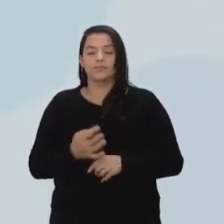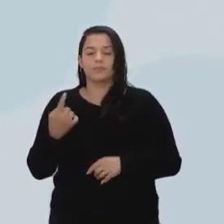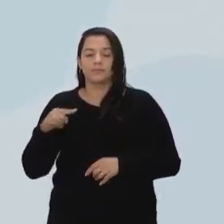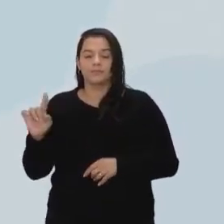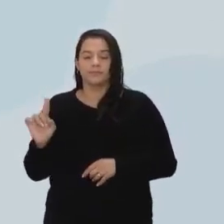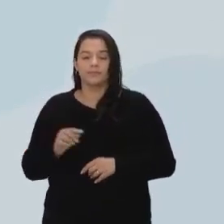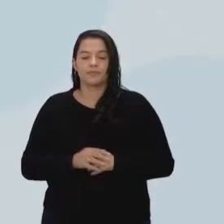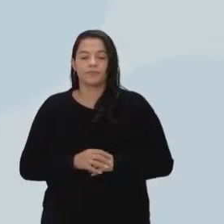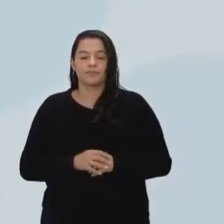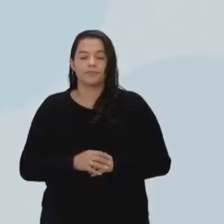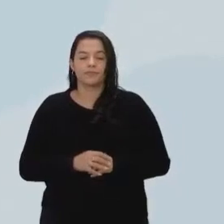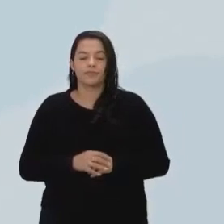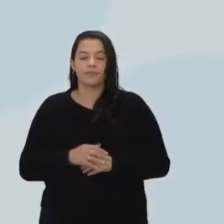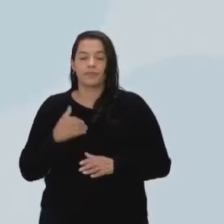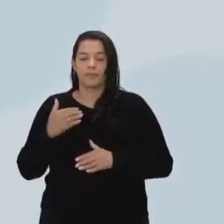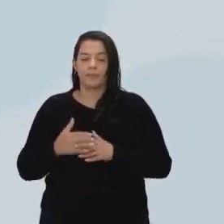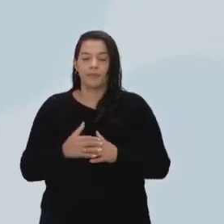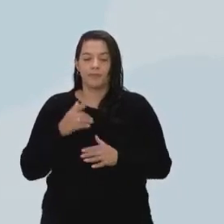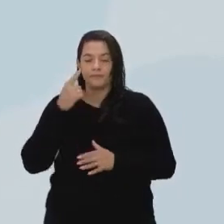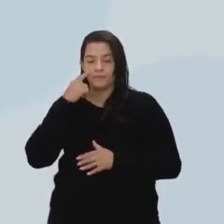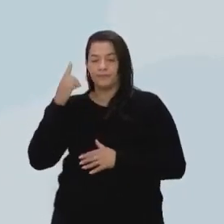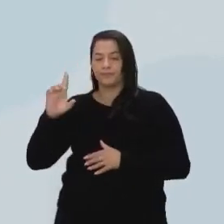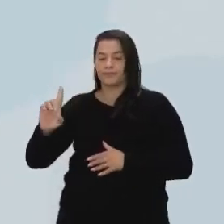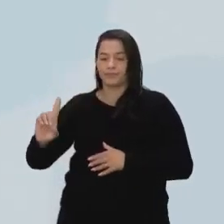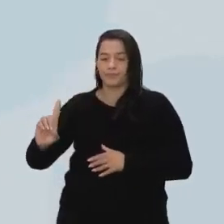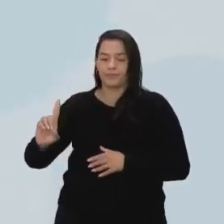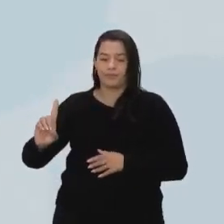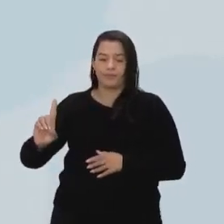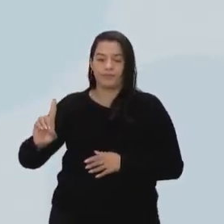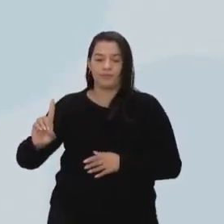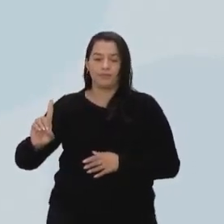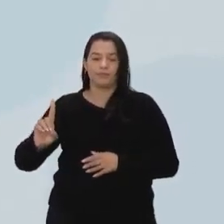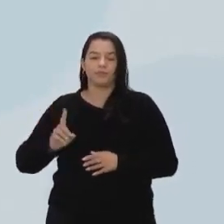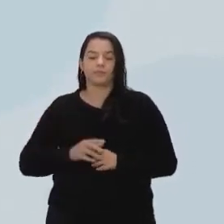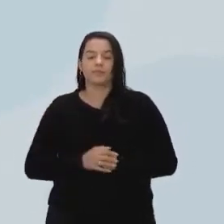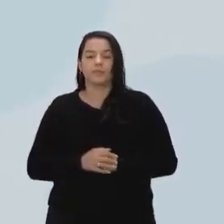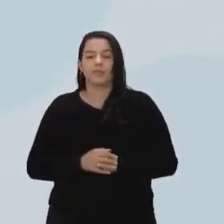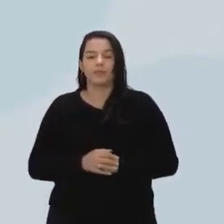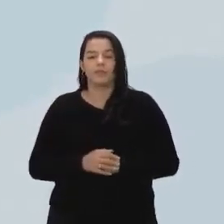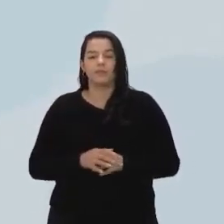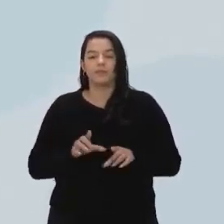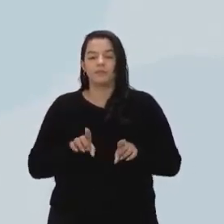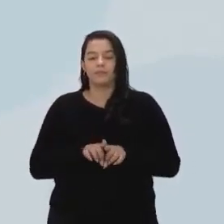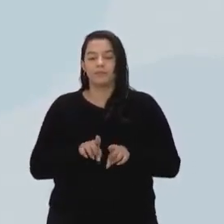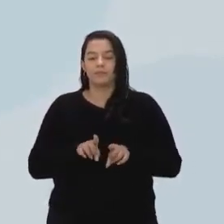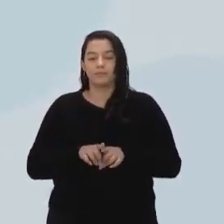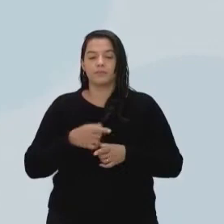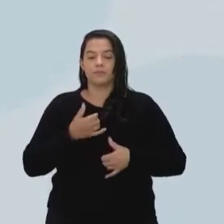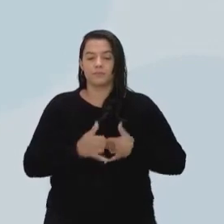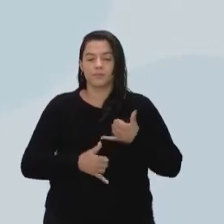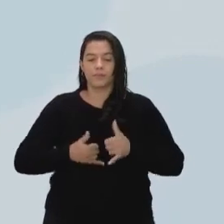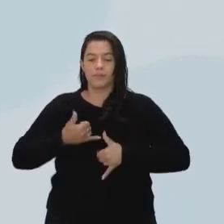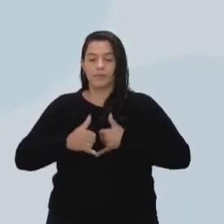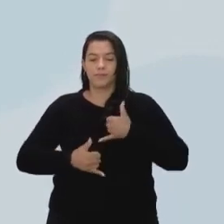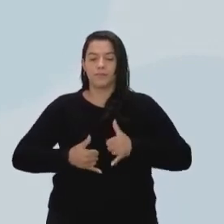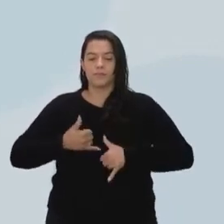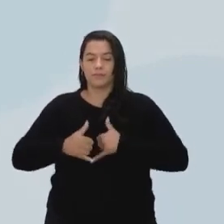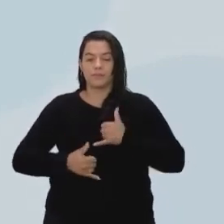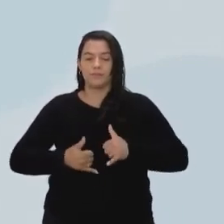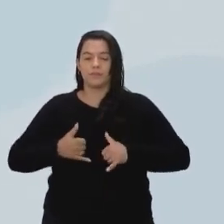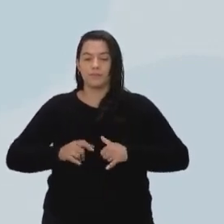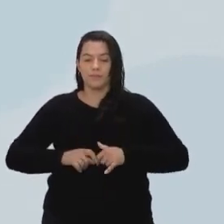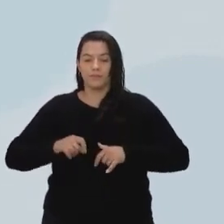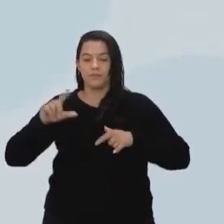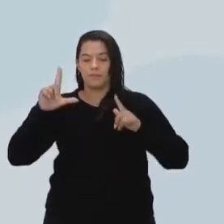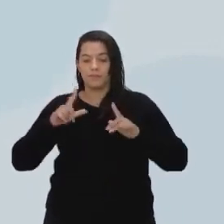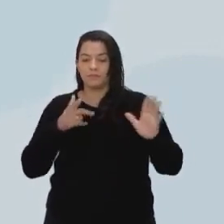alternativa... Que é no processo é baixo o consumo de energia. Esse eu também acho que não é condizente, né? Exatamente. Acho que gasta, pelo contrário,